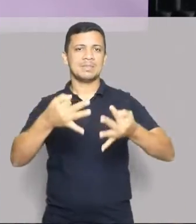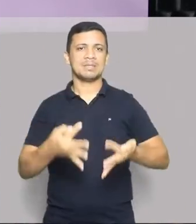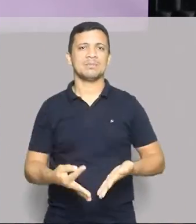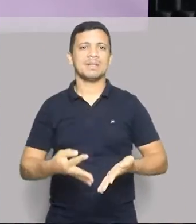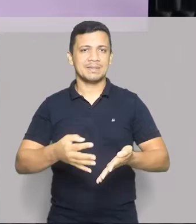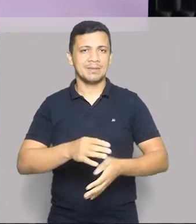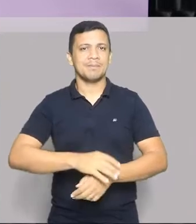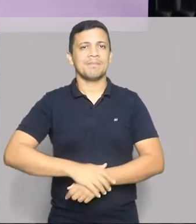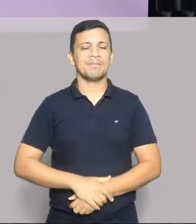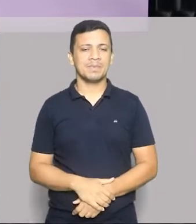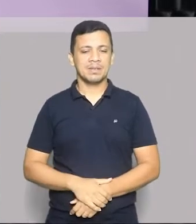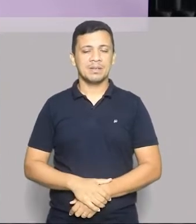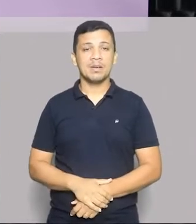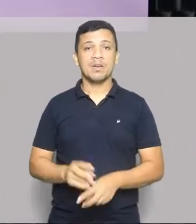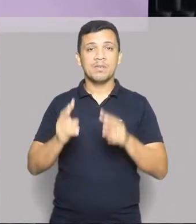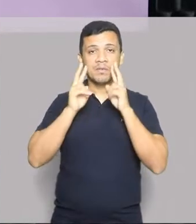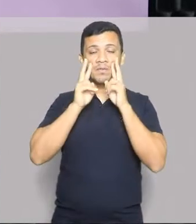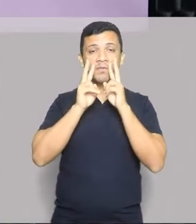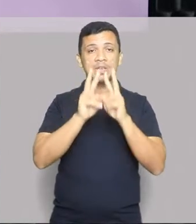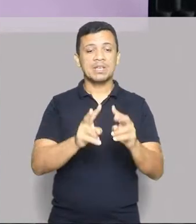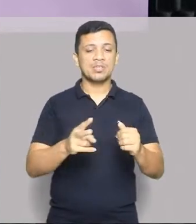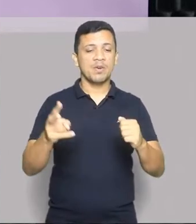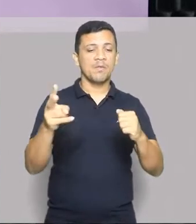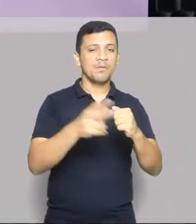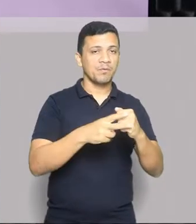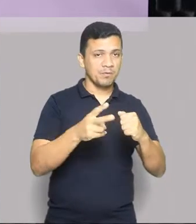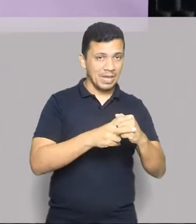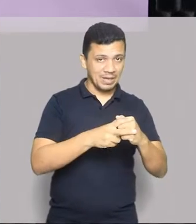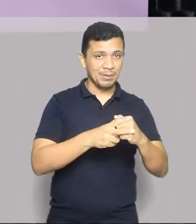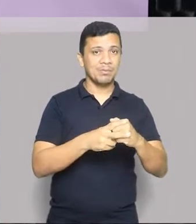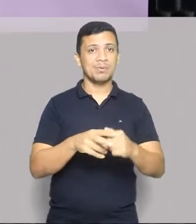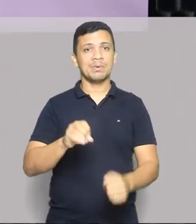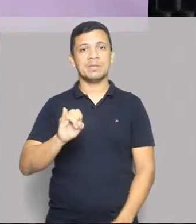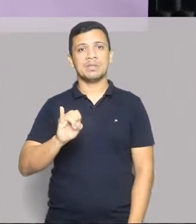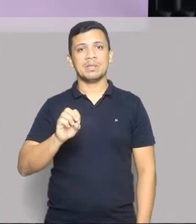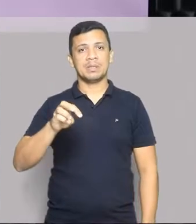uma explicação, observe o verbo no imperativo, né?